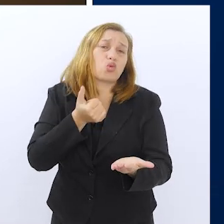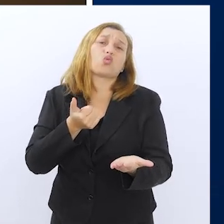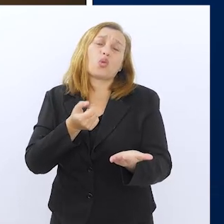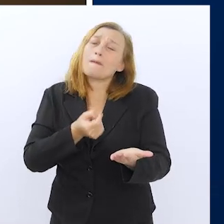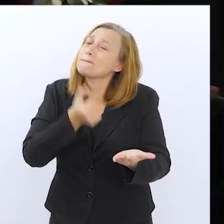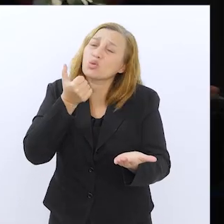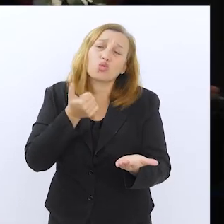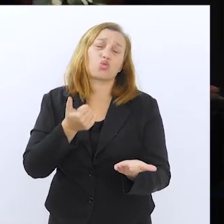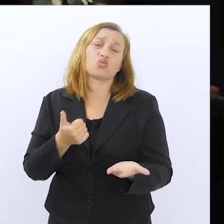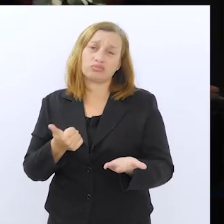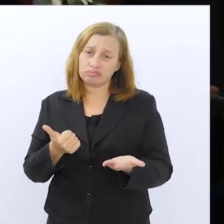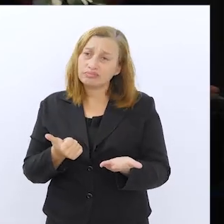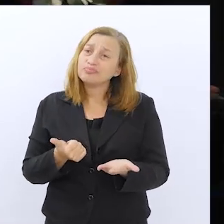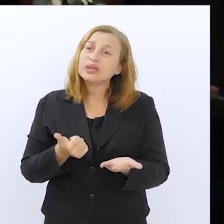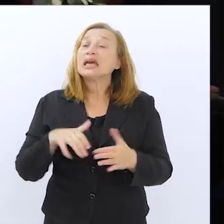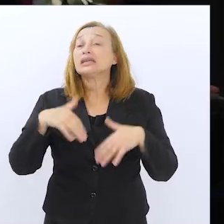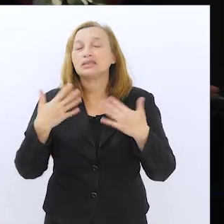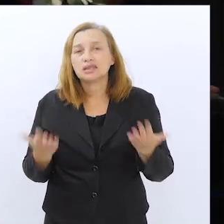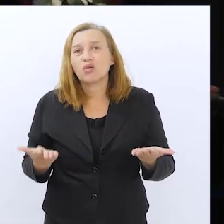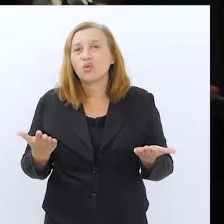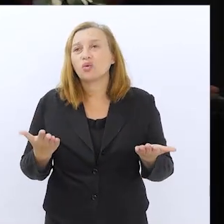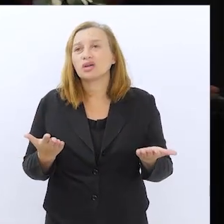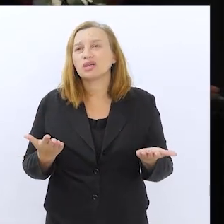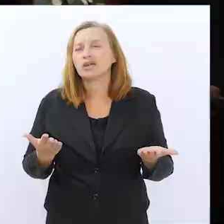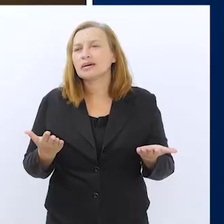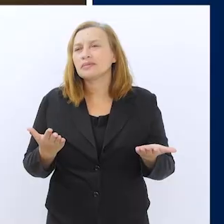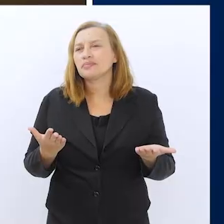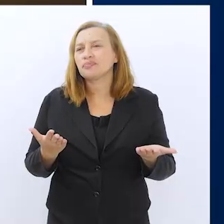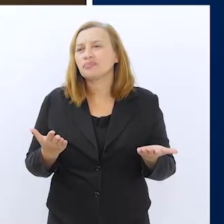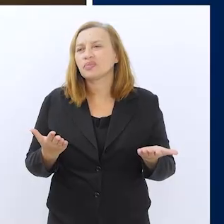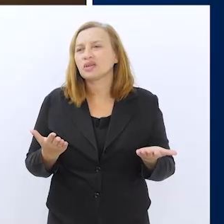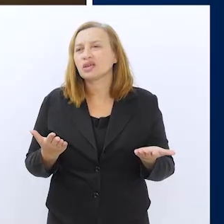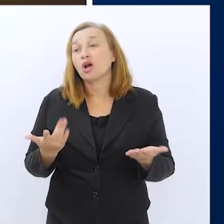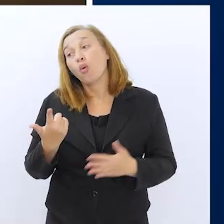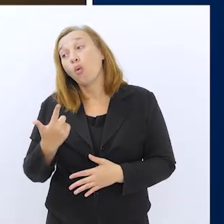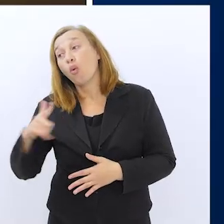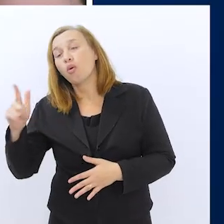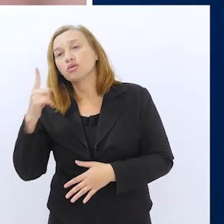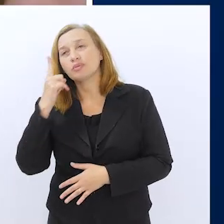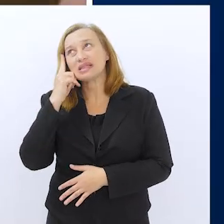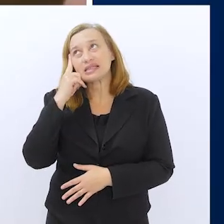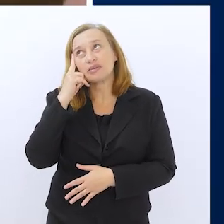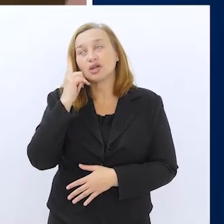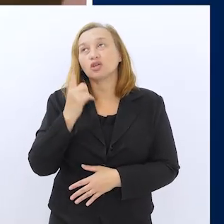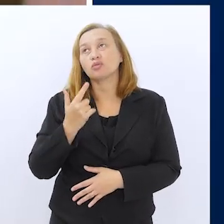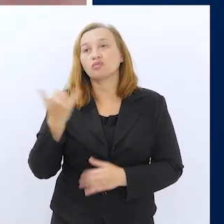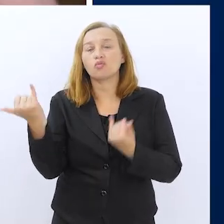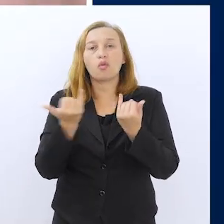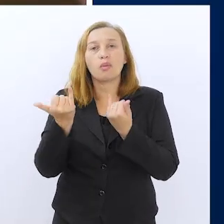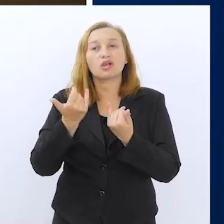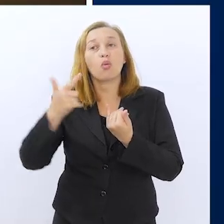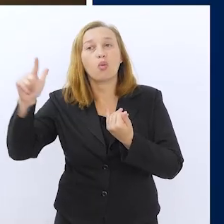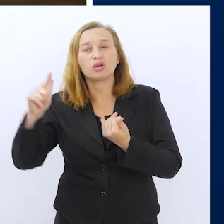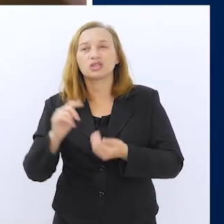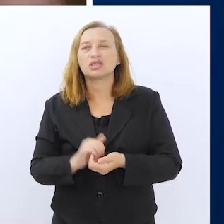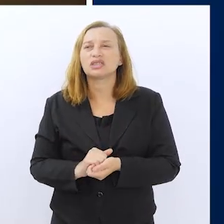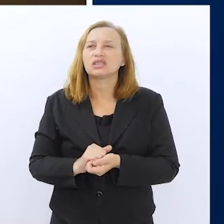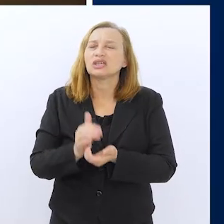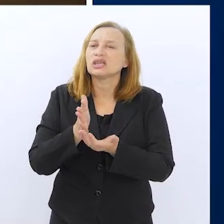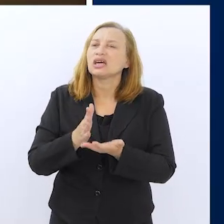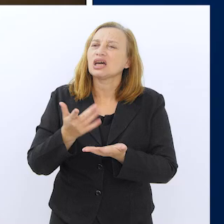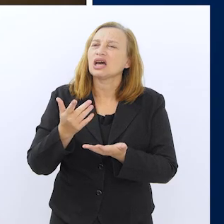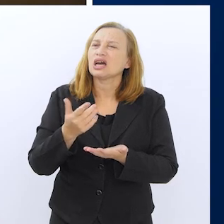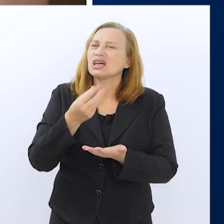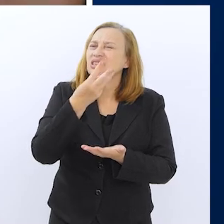3%. É muito pouco. É muito pouco. Então, assim, para ter uma outra noção, vou trazer um outro dado